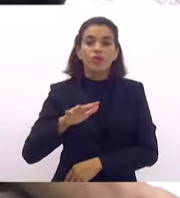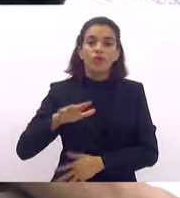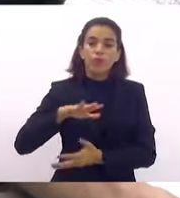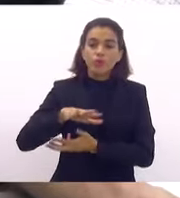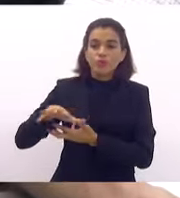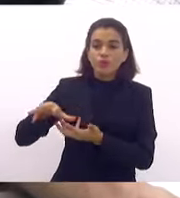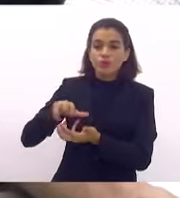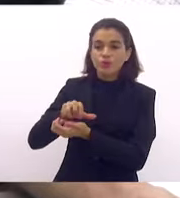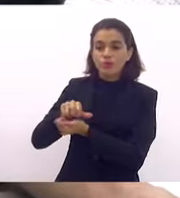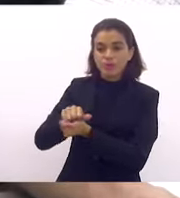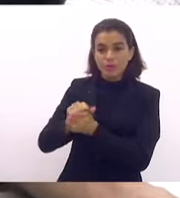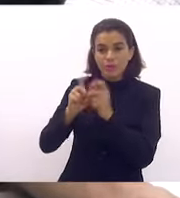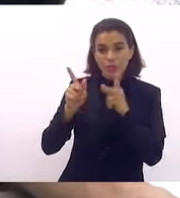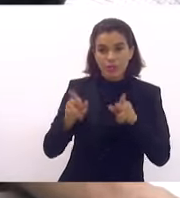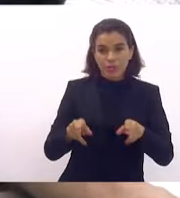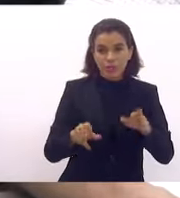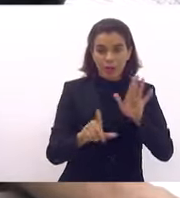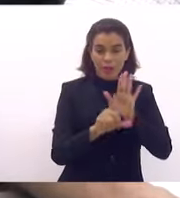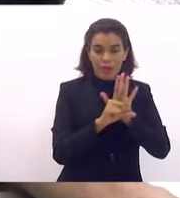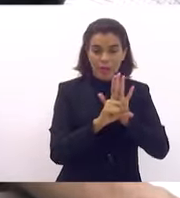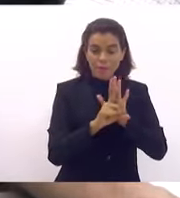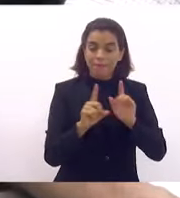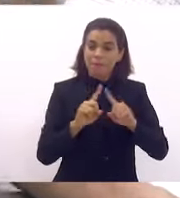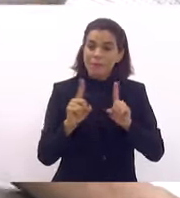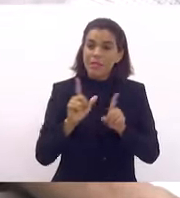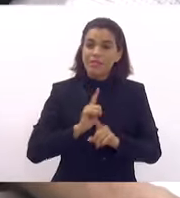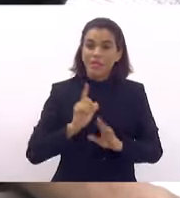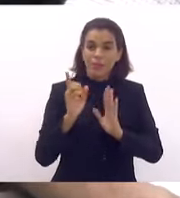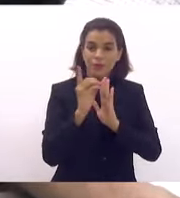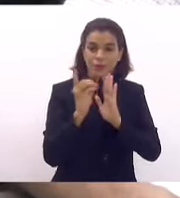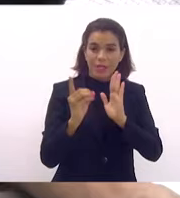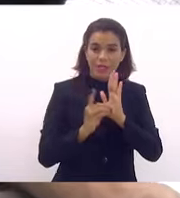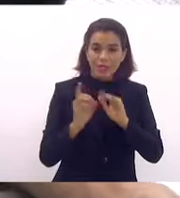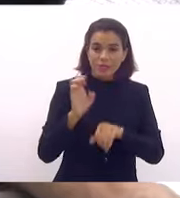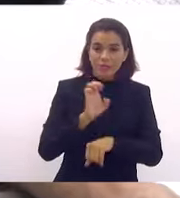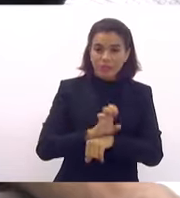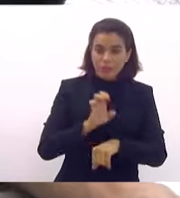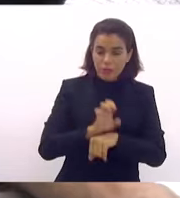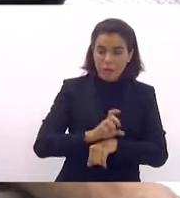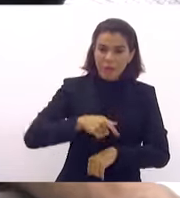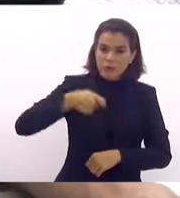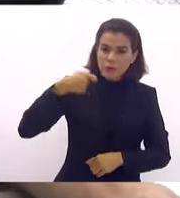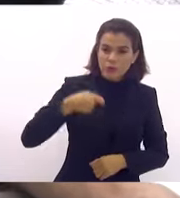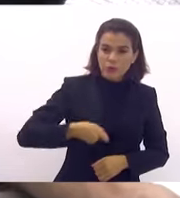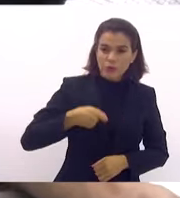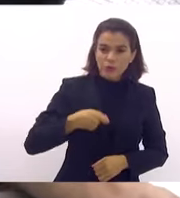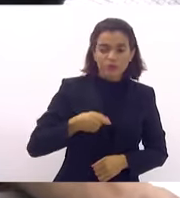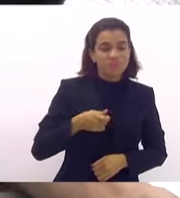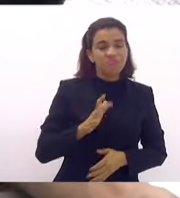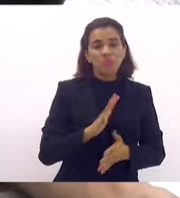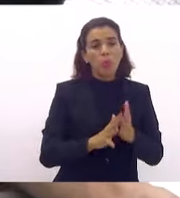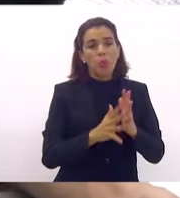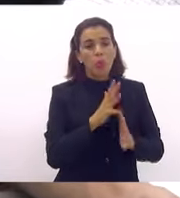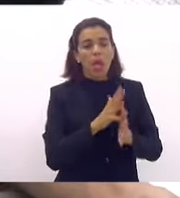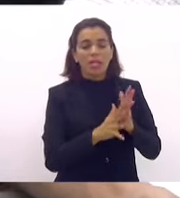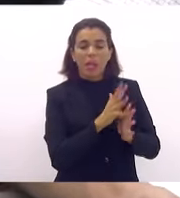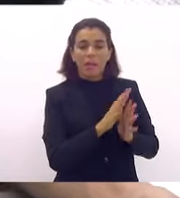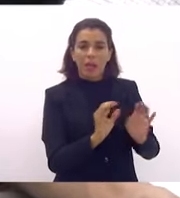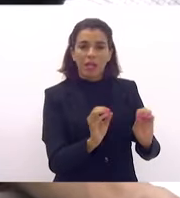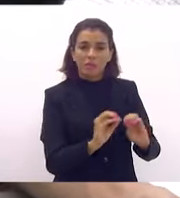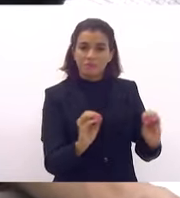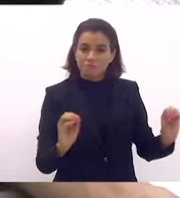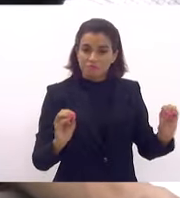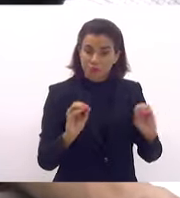sustentável conforme a lei do SNUC. Há um decreto estadual mais rigoroso, isso não afeta o essencial, então